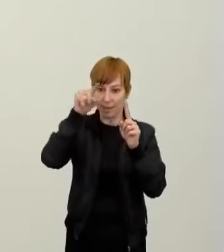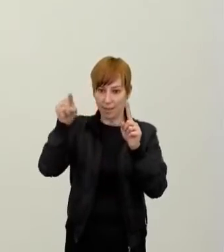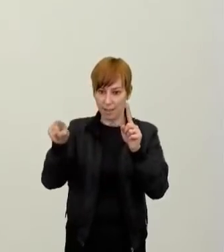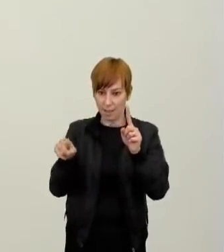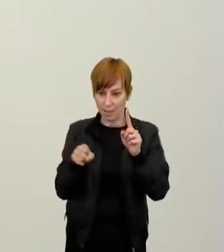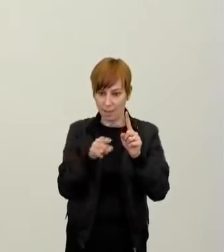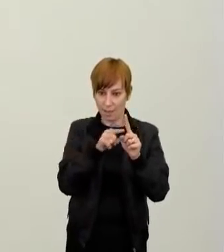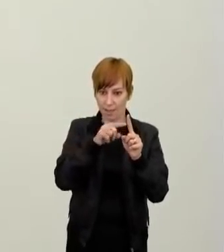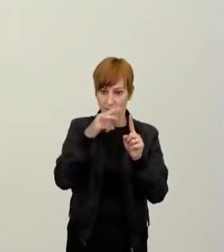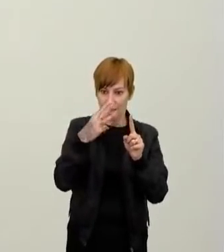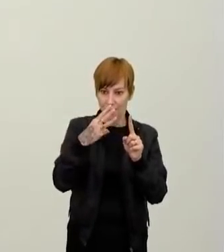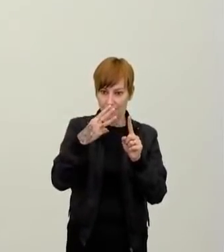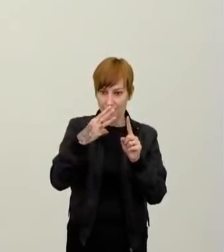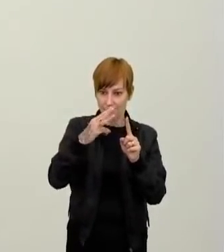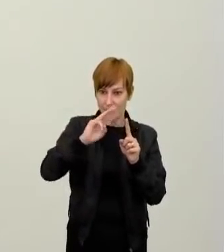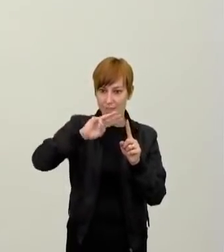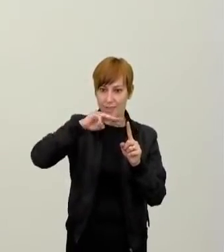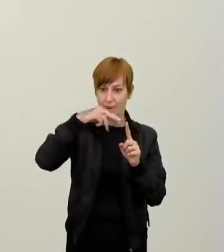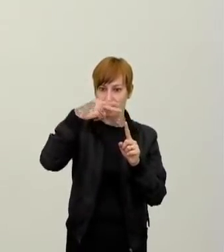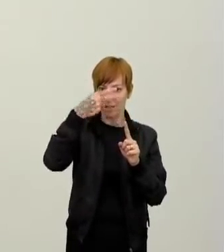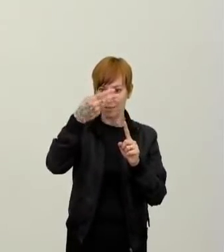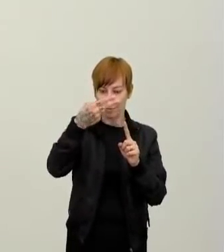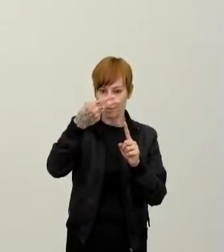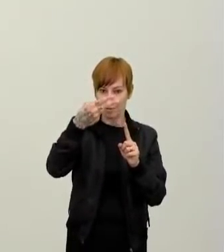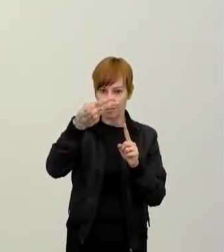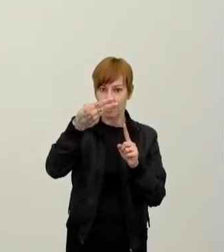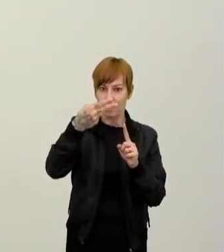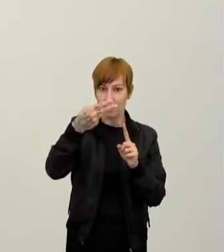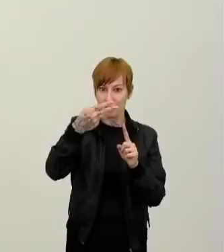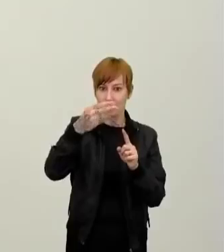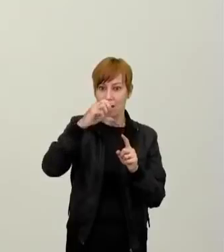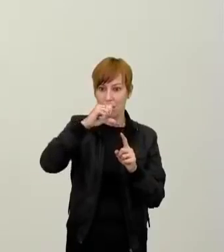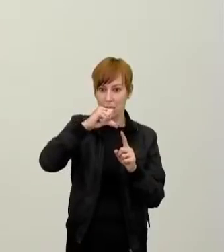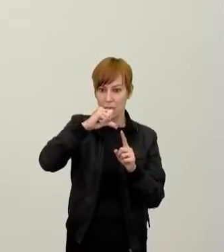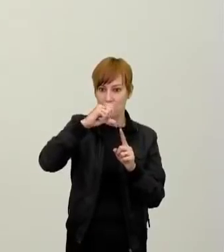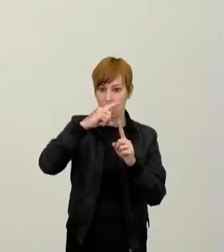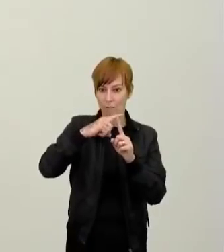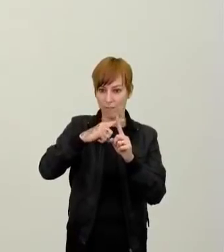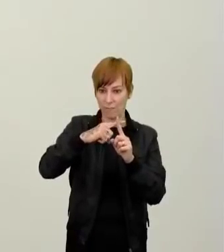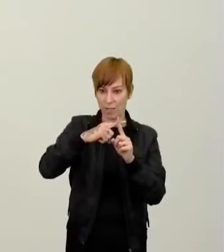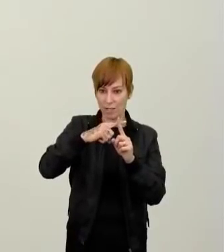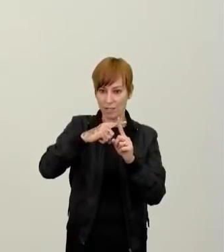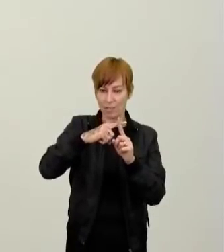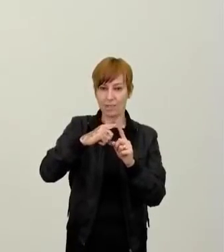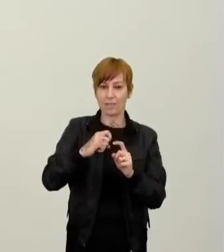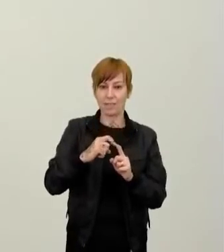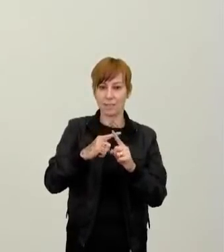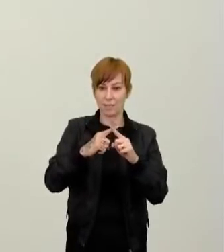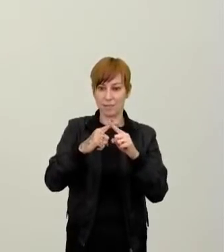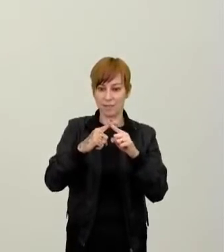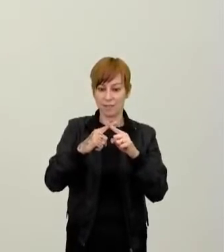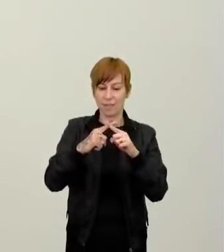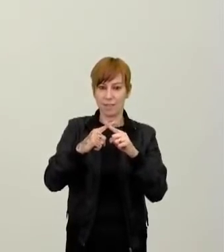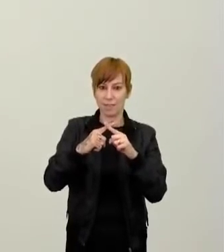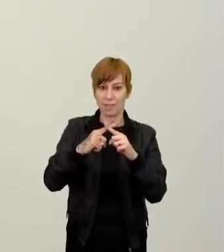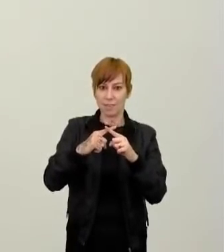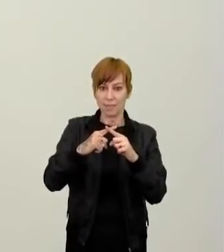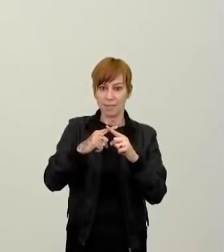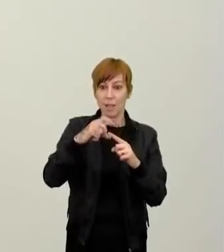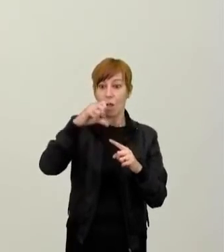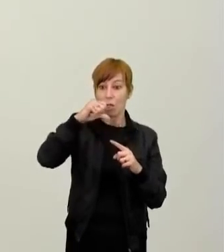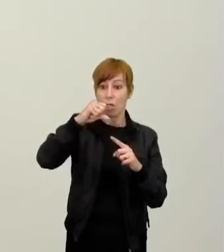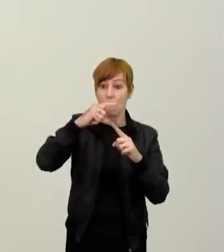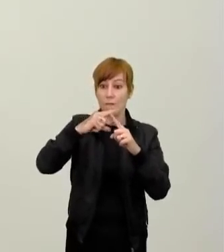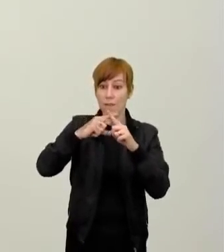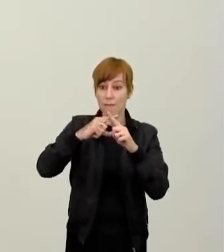a área vai ser 3 elevado ao quadrado. Vai ampliar 9 vezes. Então, o cara vai demorar 9 vezes